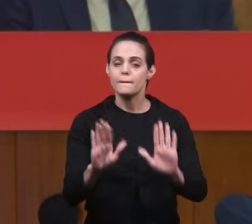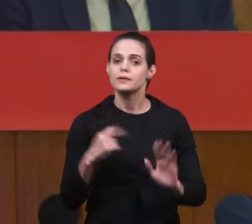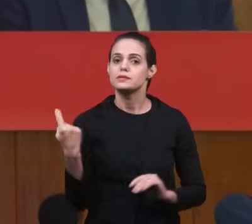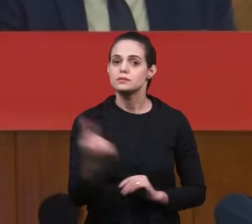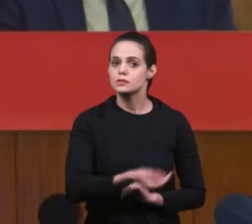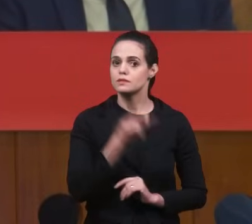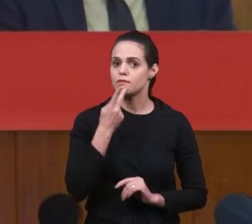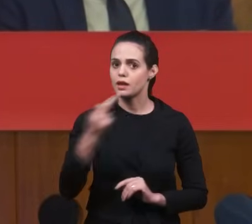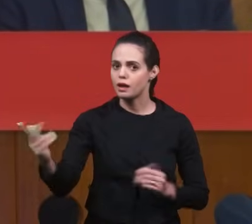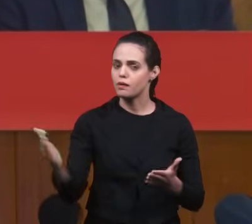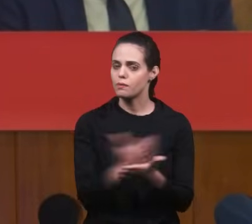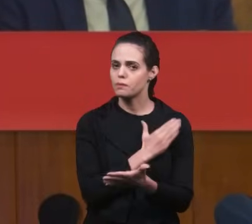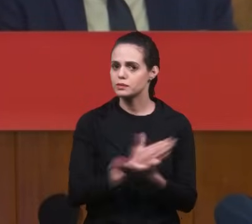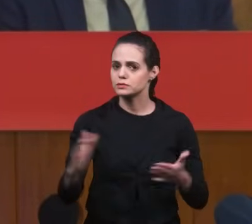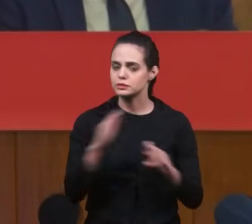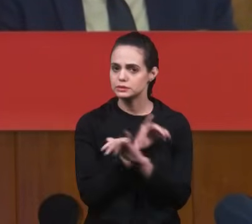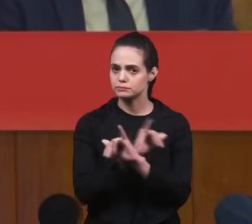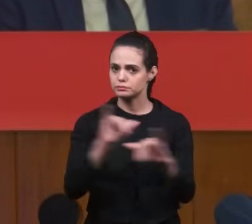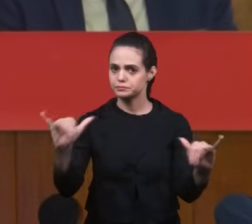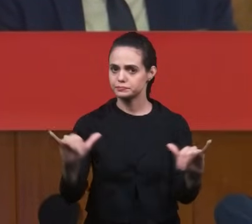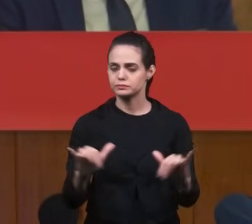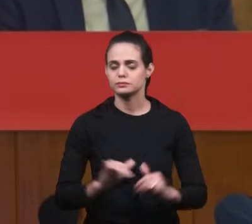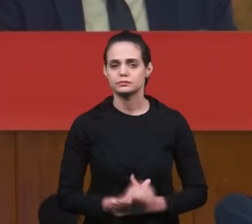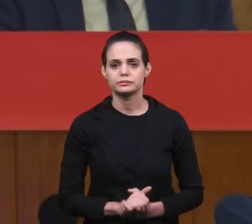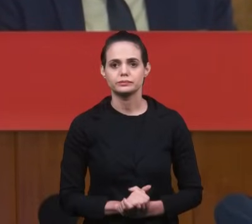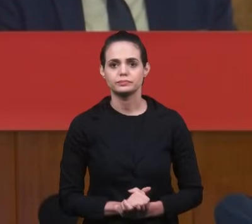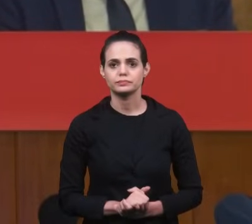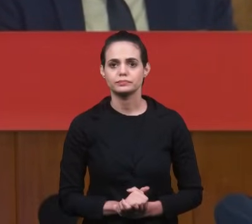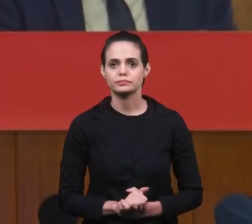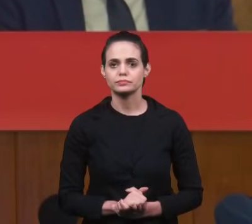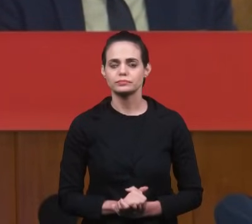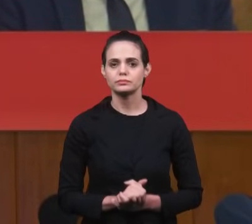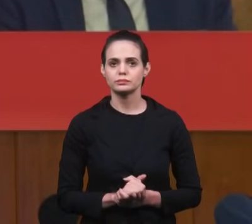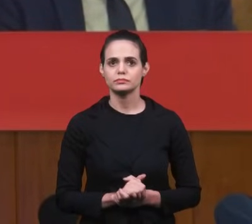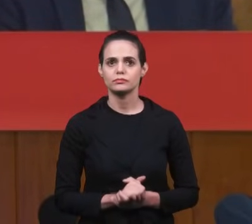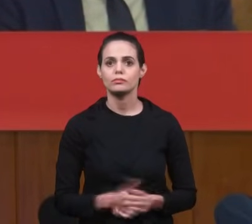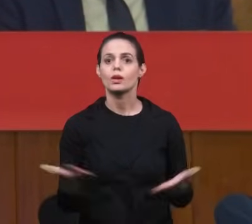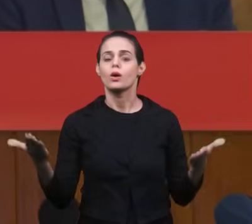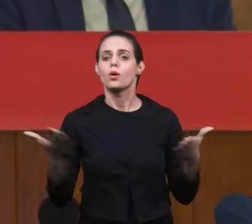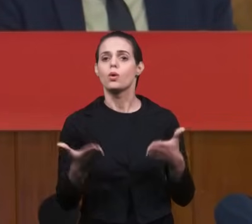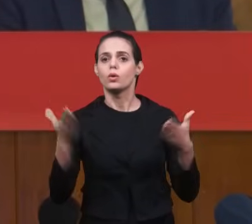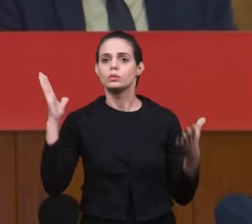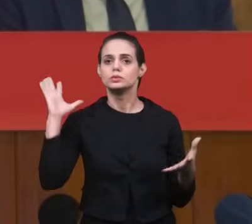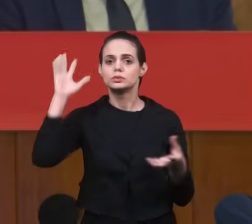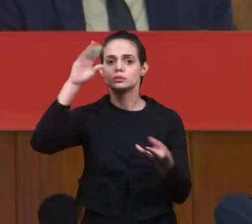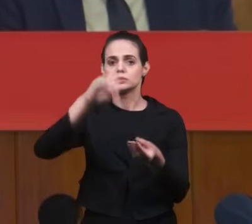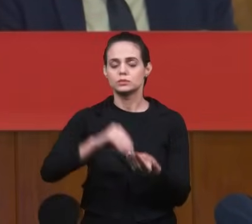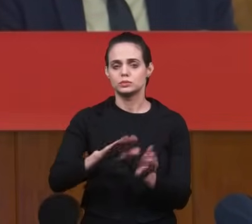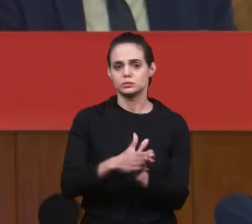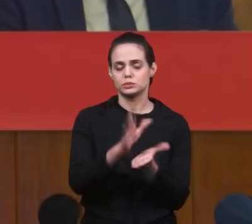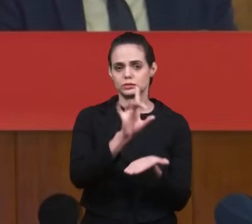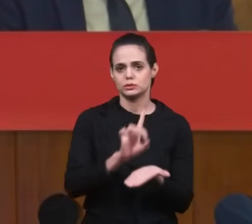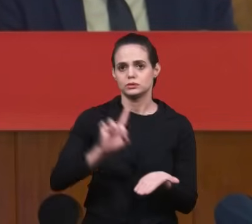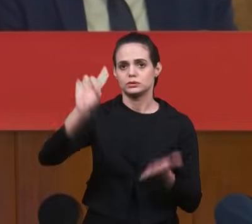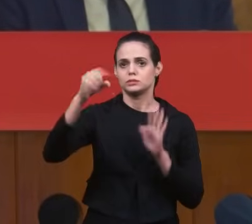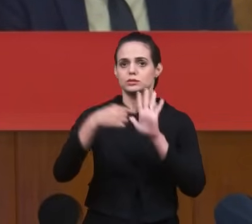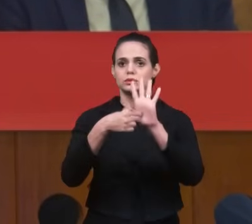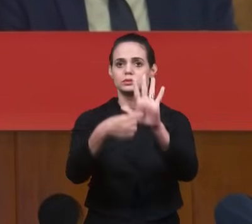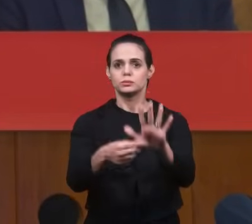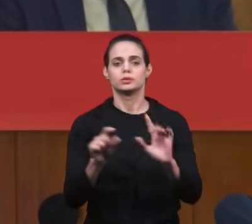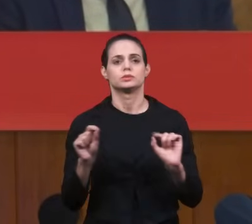precisam ser ditas. Então, hoje, no resumo bíblico da situação, querem ver?